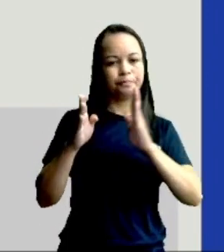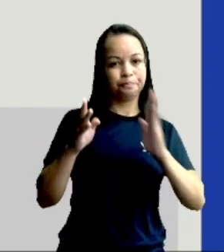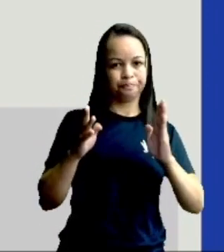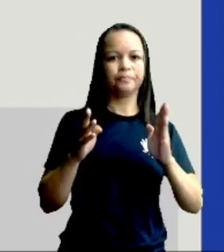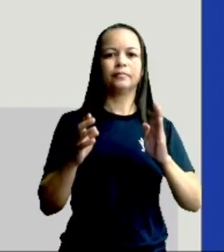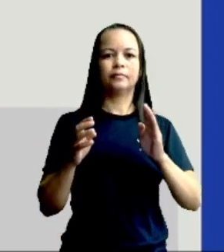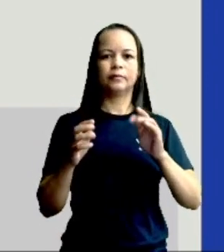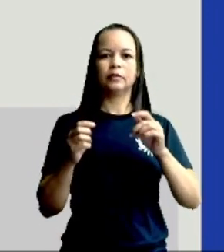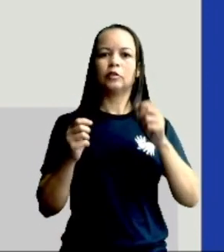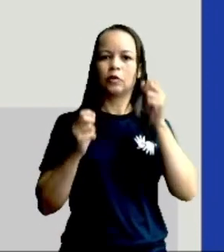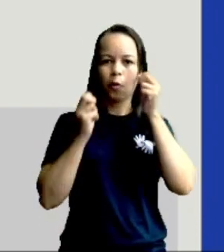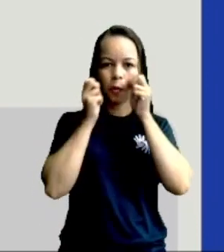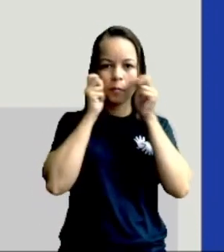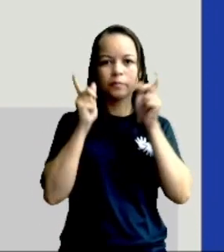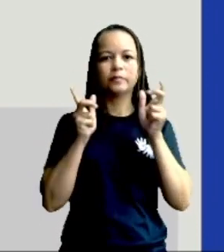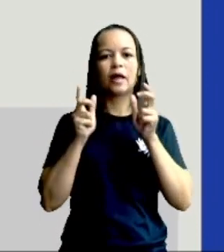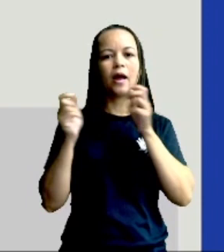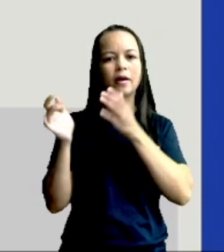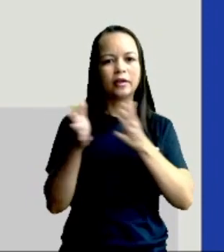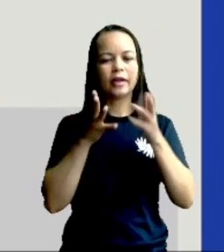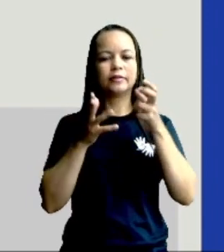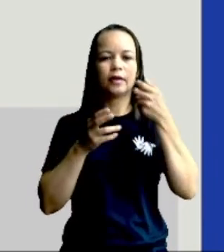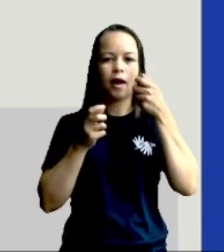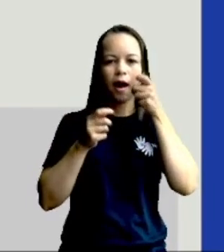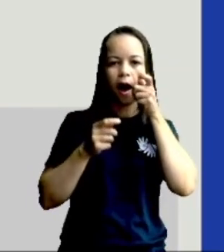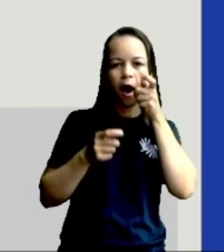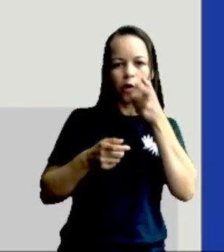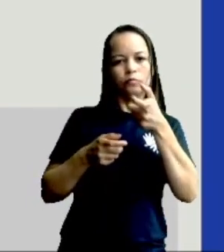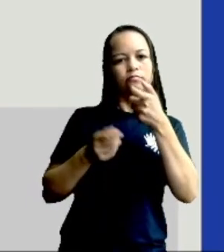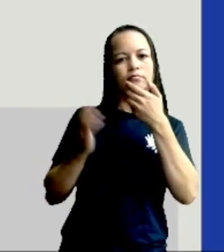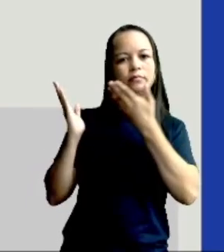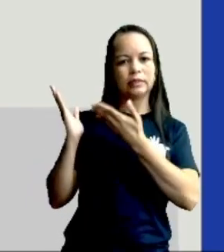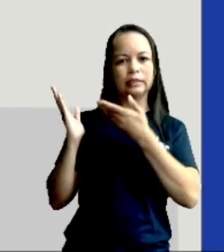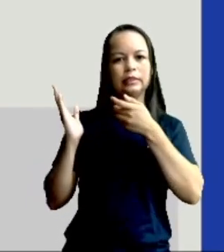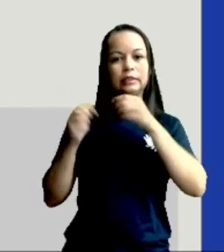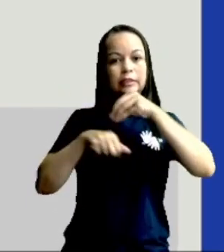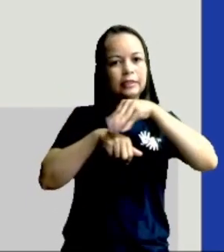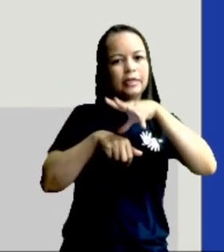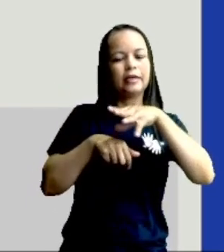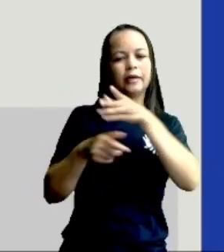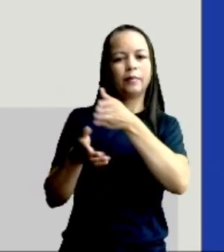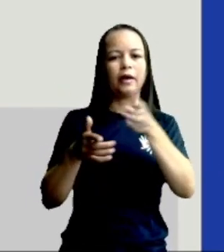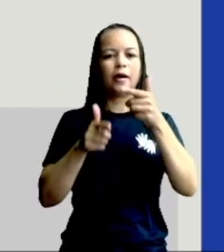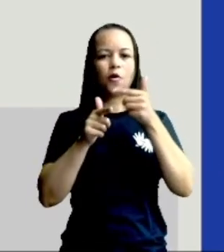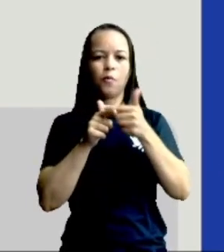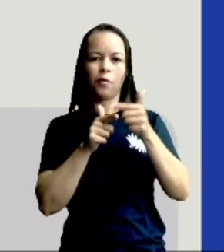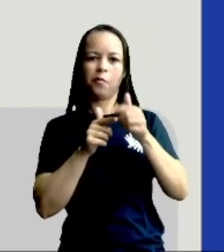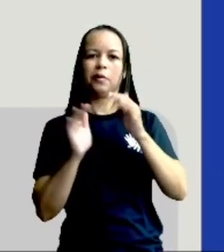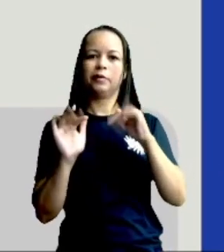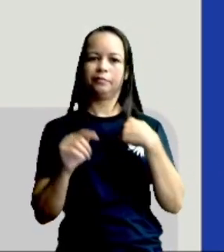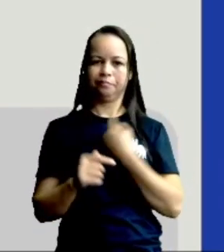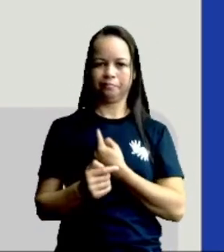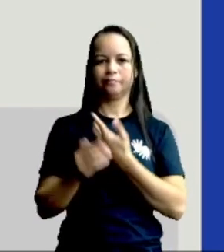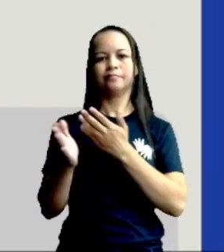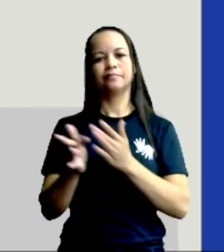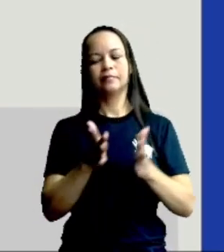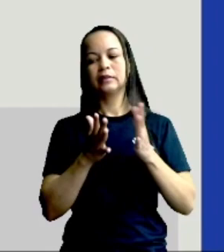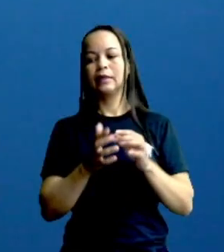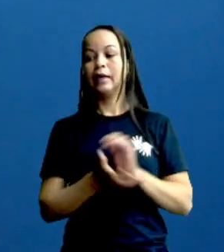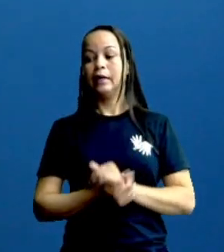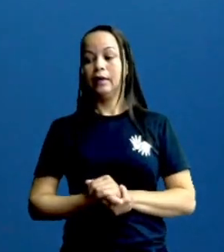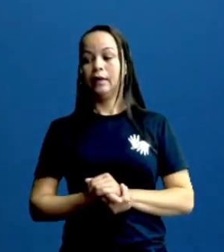seguida. Se liga nessa dica que é para a gente resolver lá o probleminha da gente. Então, preste atenção aí. O 0 eu coloquei